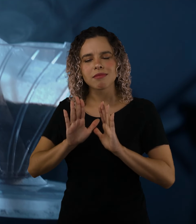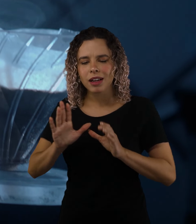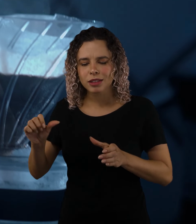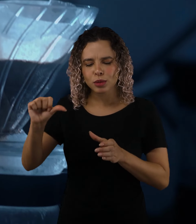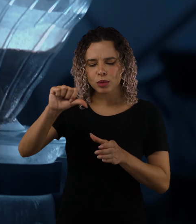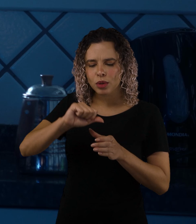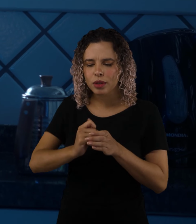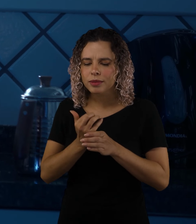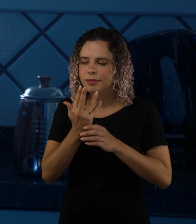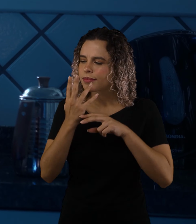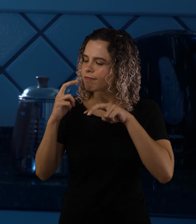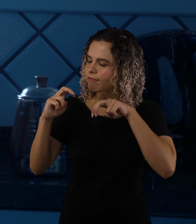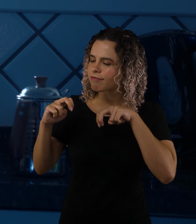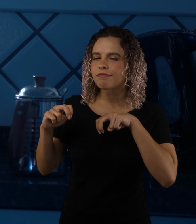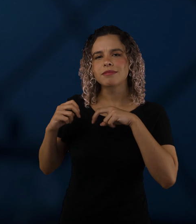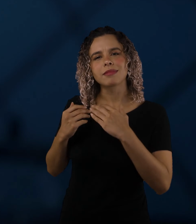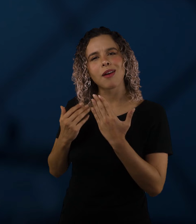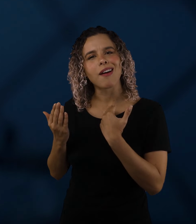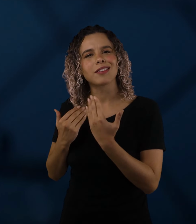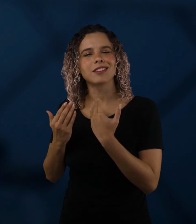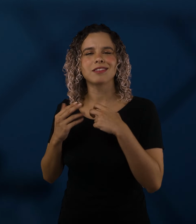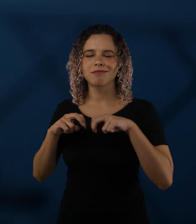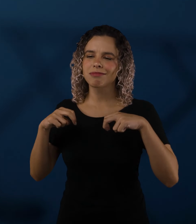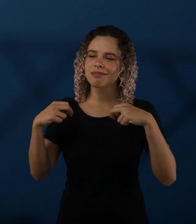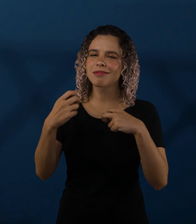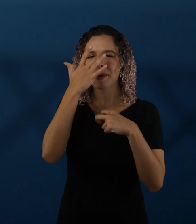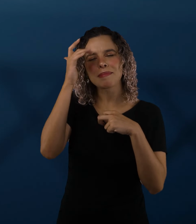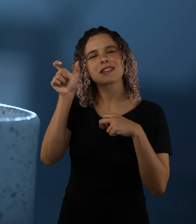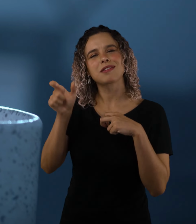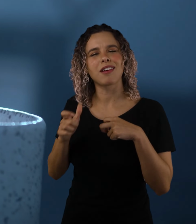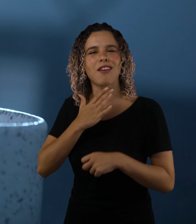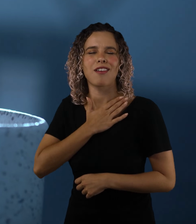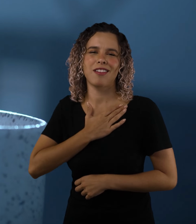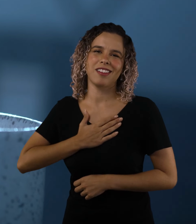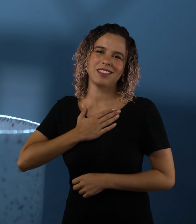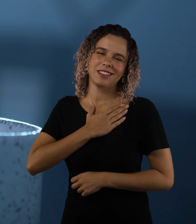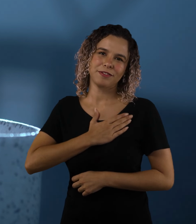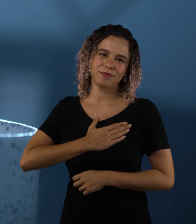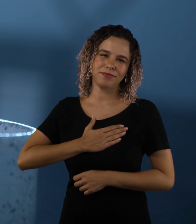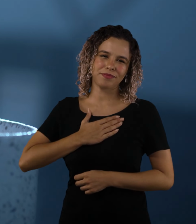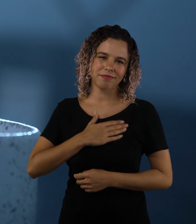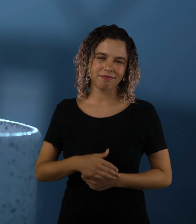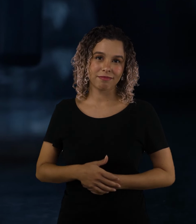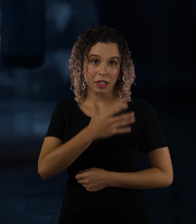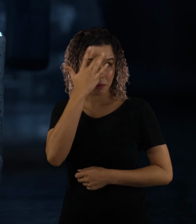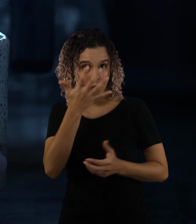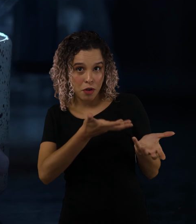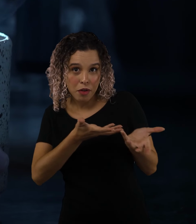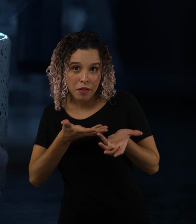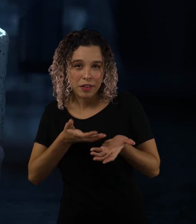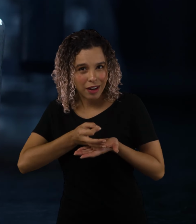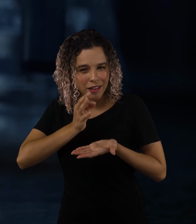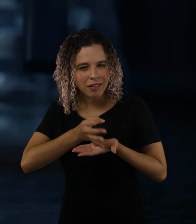reunião mais íntima. Aquela em volta da mesa, com quem a gente gosta. Sirvo duas xícaras. Um convite para um